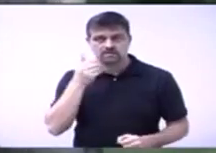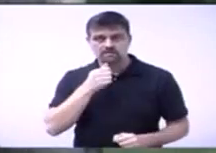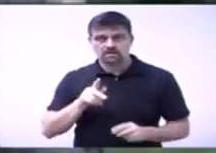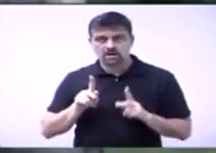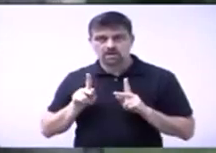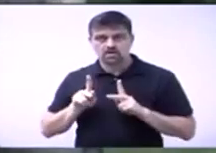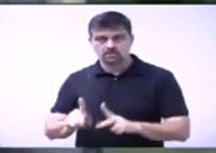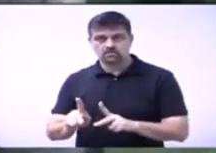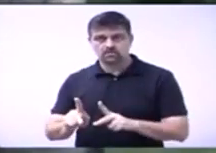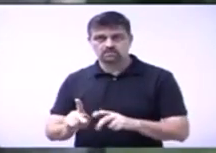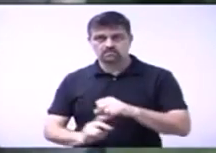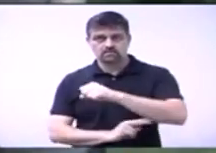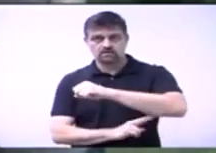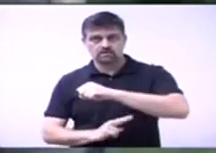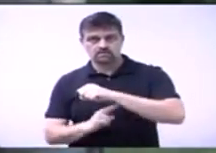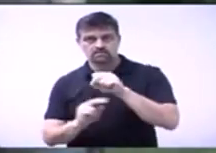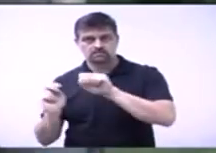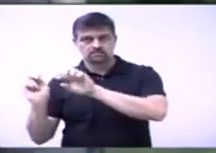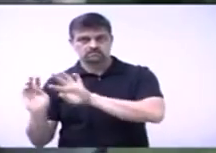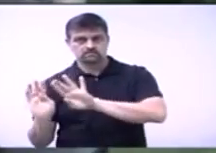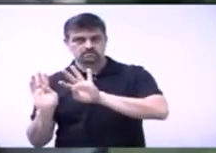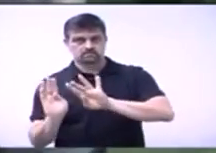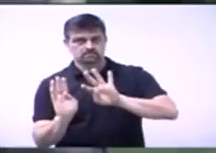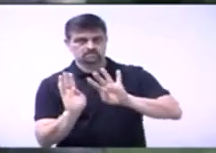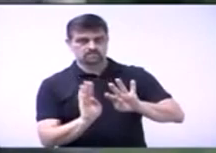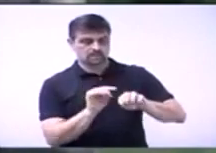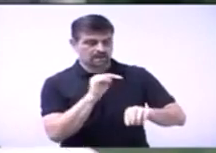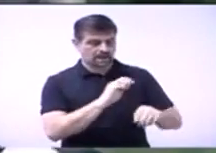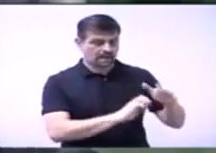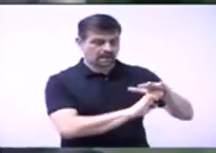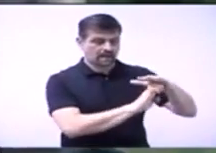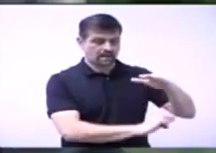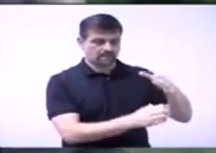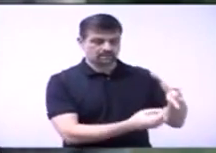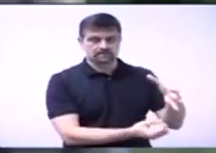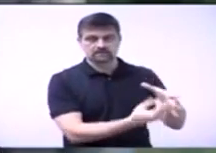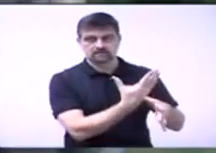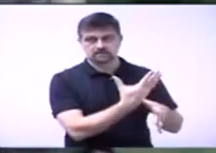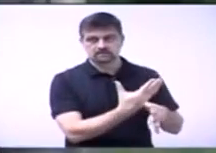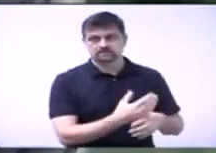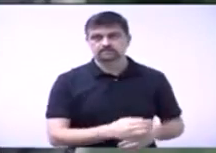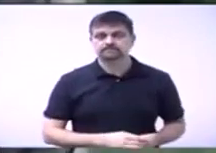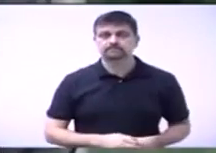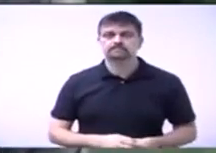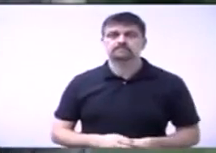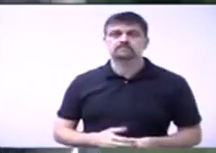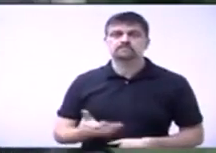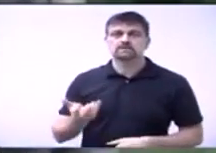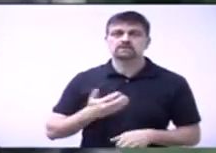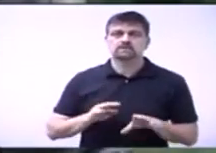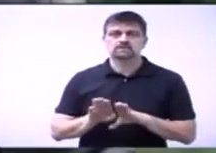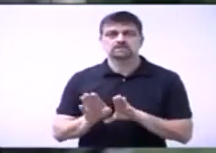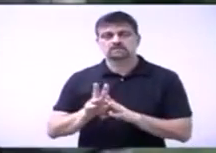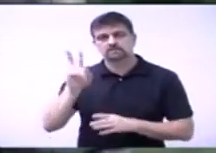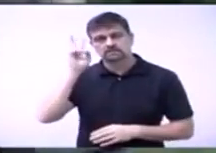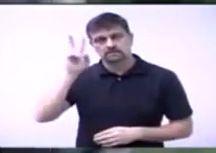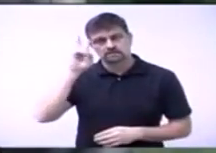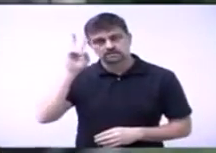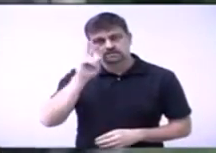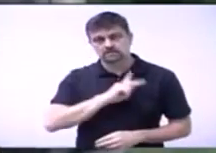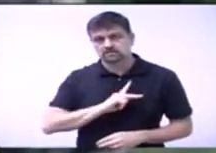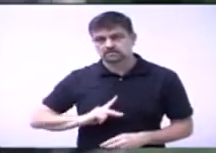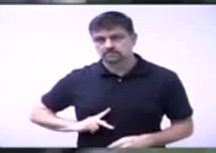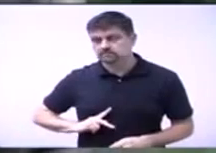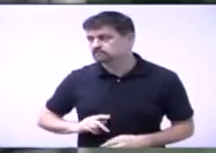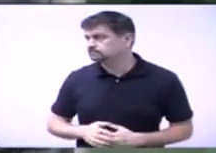população e os empresários que queiram ali se instalar. Gostaria também de ressaltar aqui, senhor presidente,